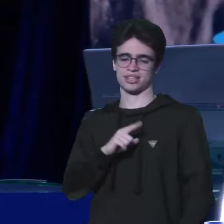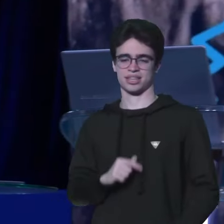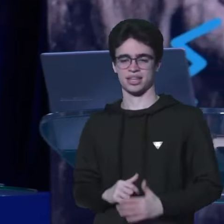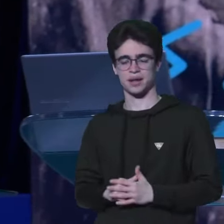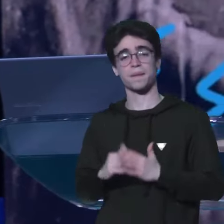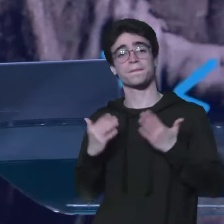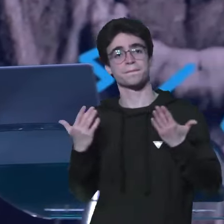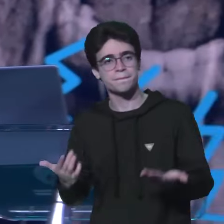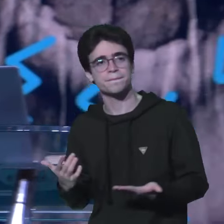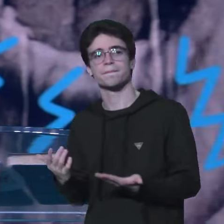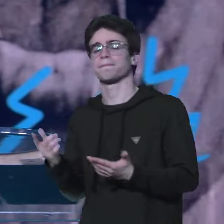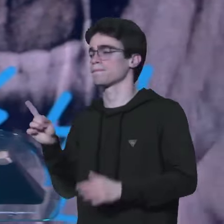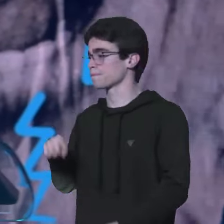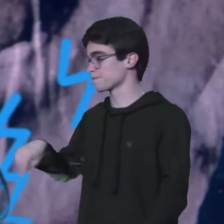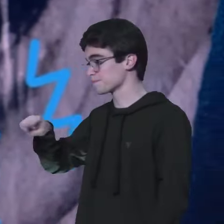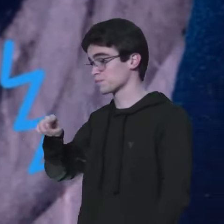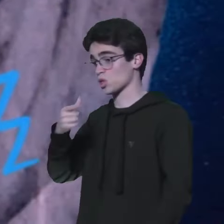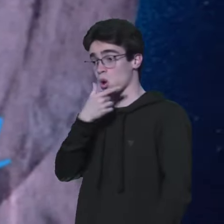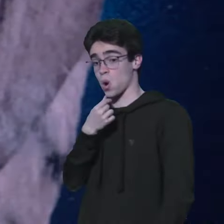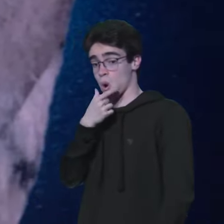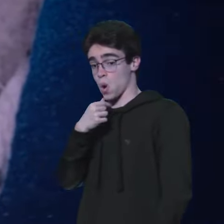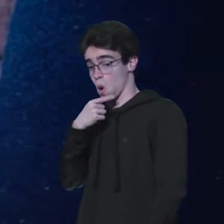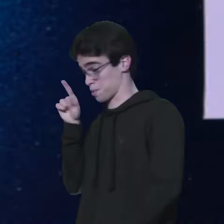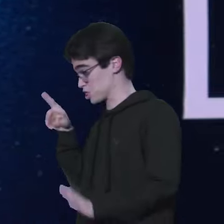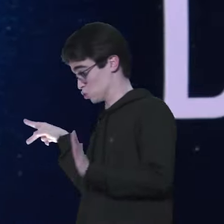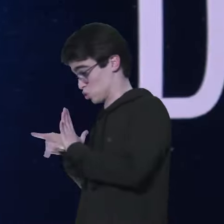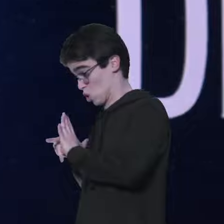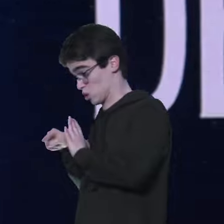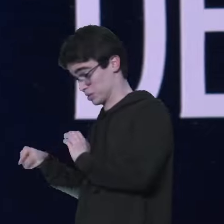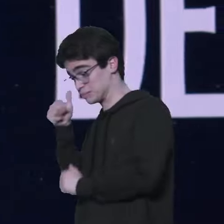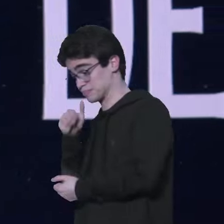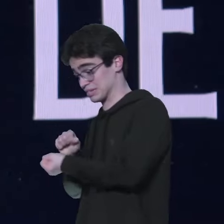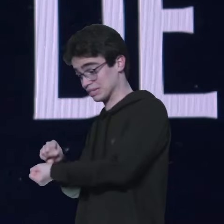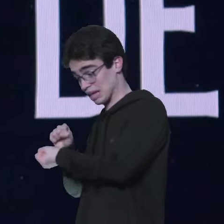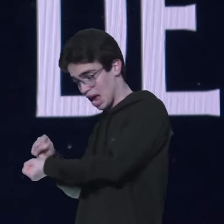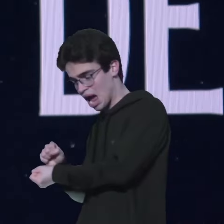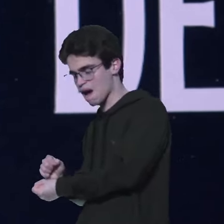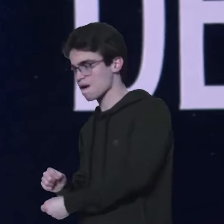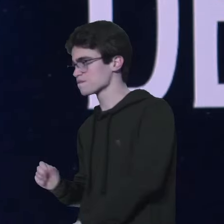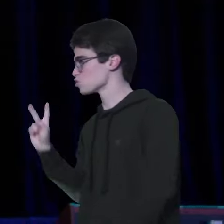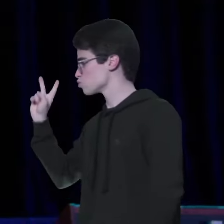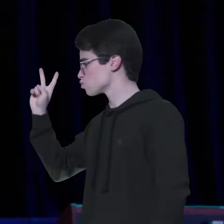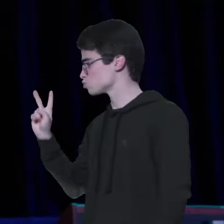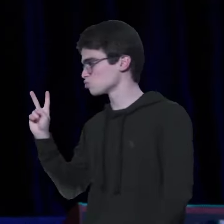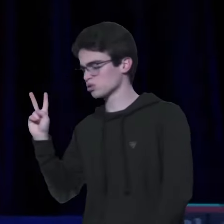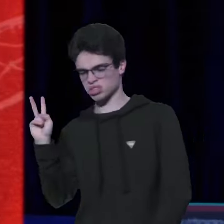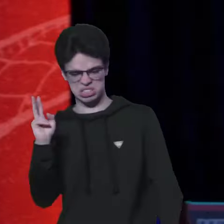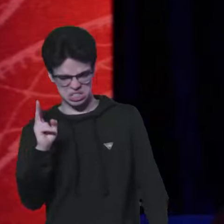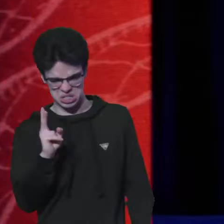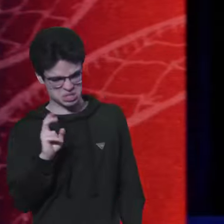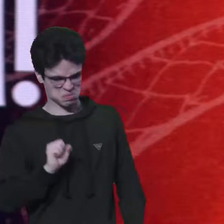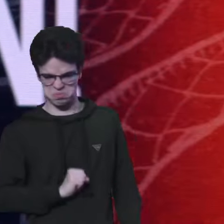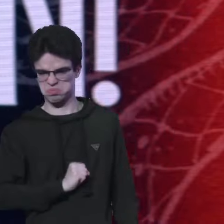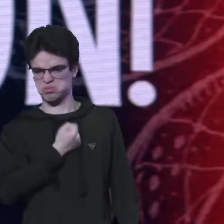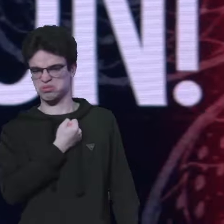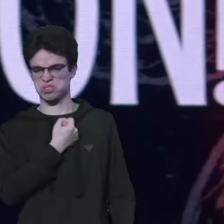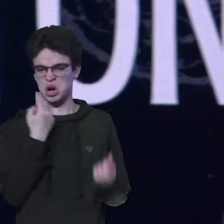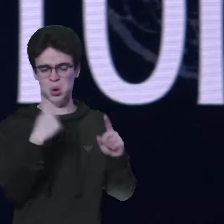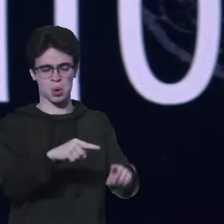aqueles homens que eram os donos daquela escrava ficam indignados com Paulo e Silas, pegam Paulo e